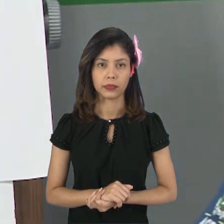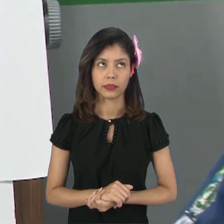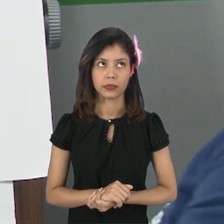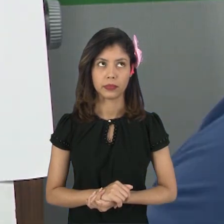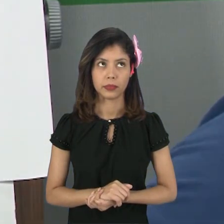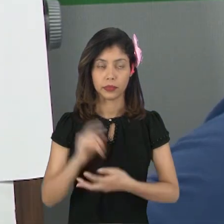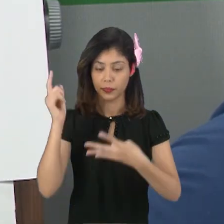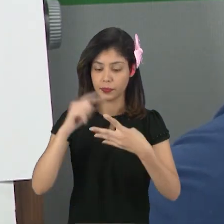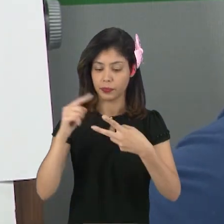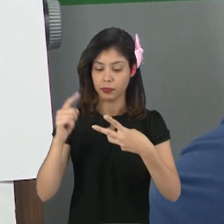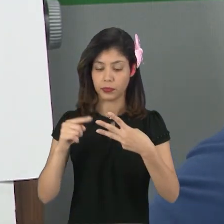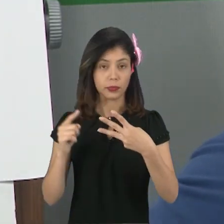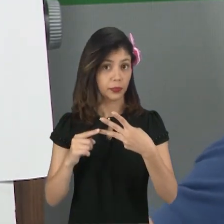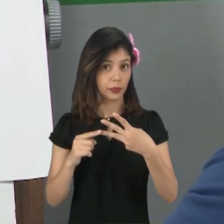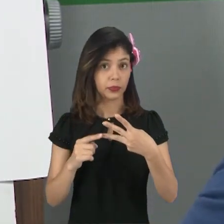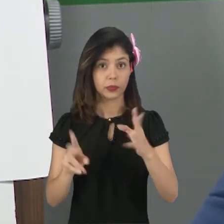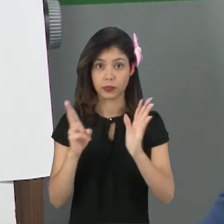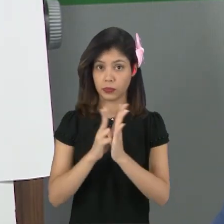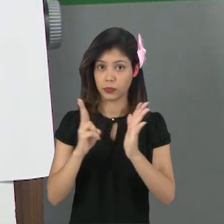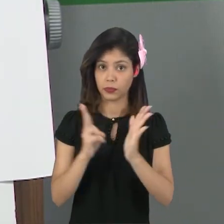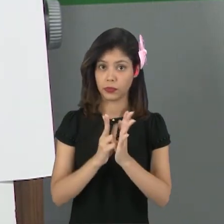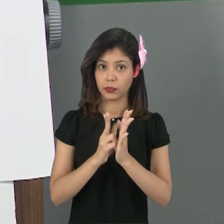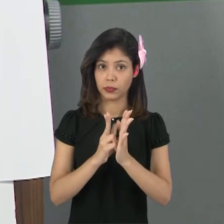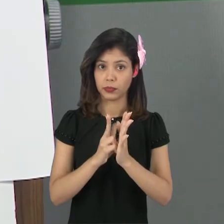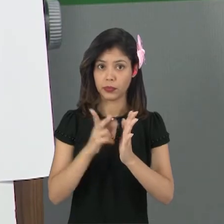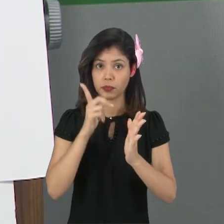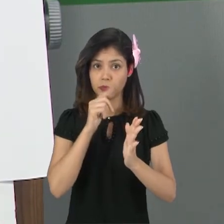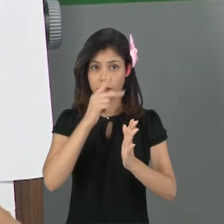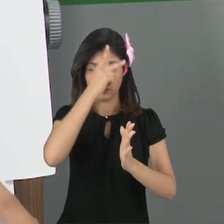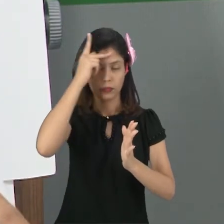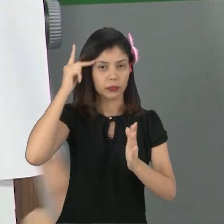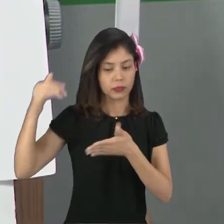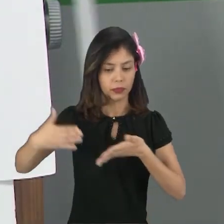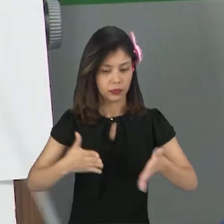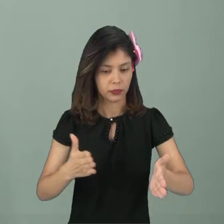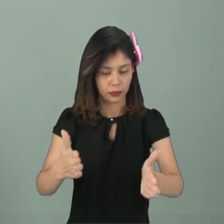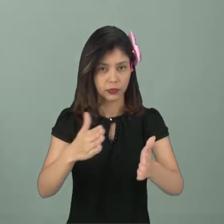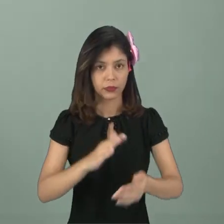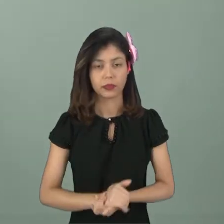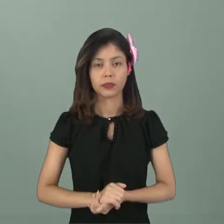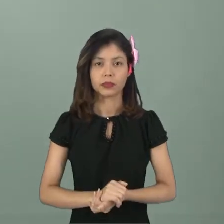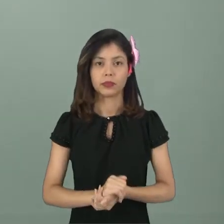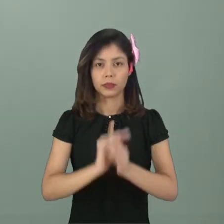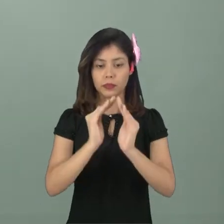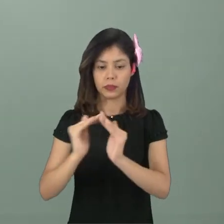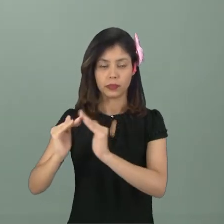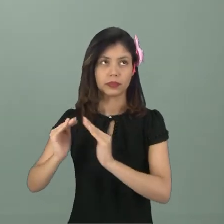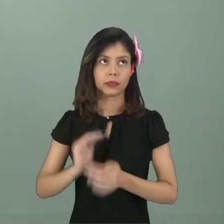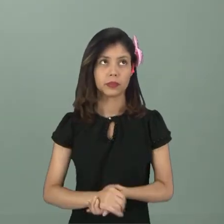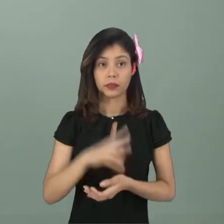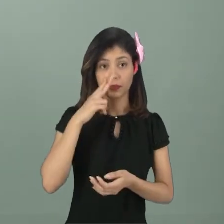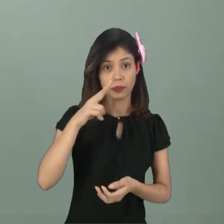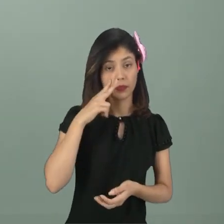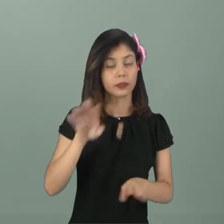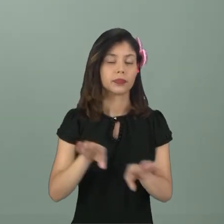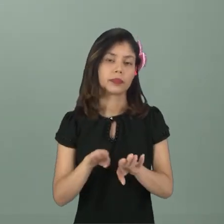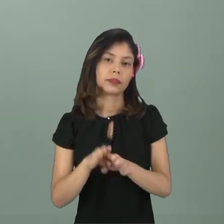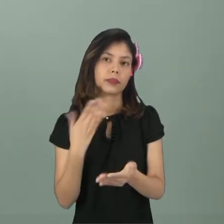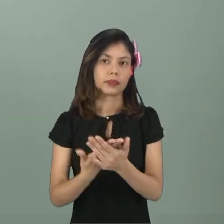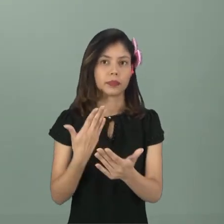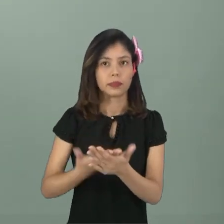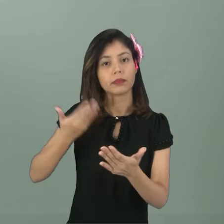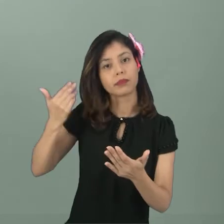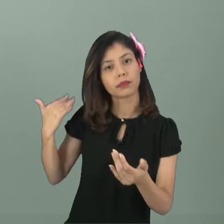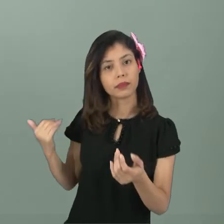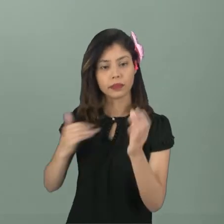Vamos citar esses três, os índios, ribeirinhos e os seringueiros, como a gente viu também nas aulas